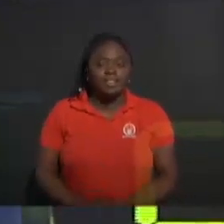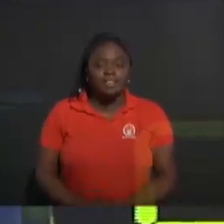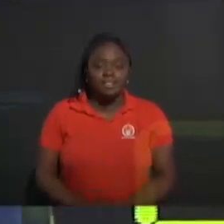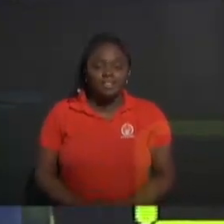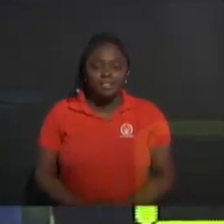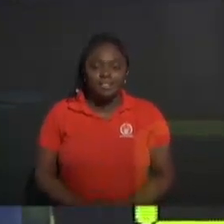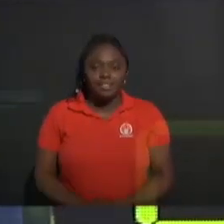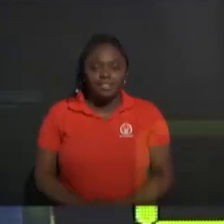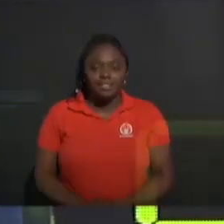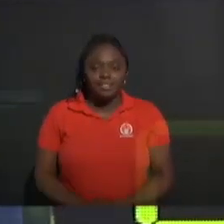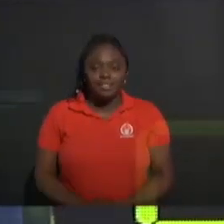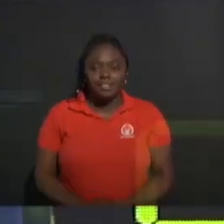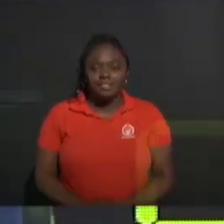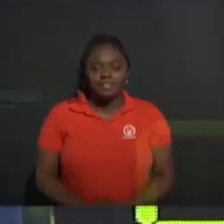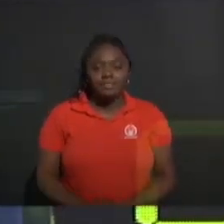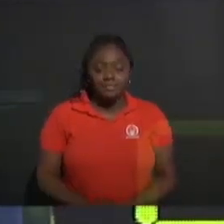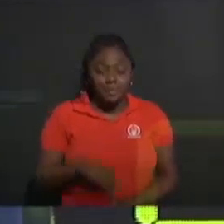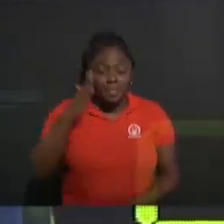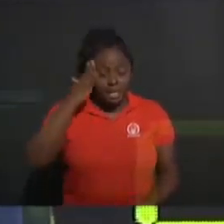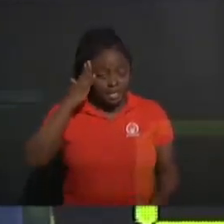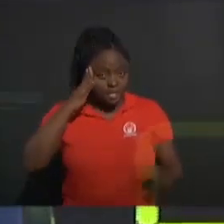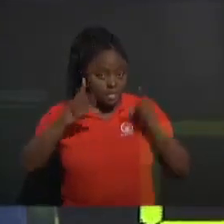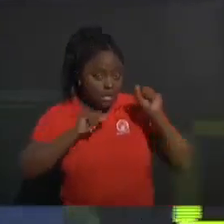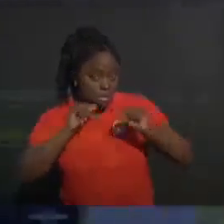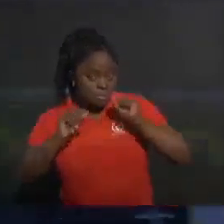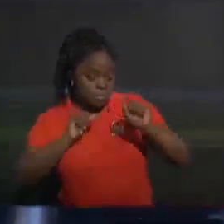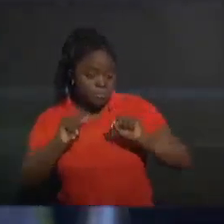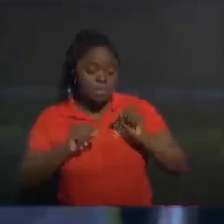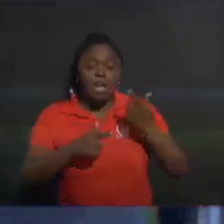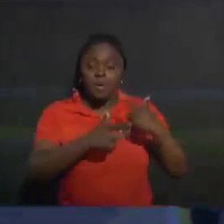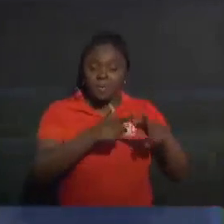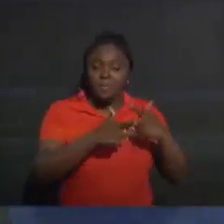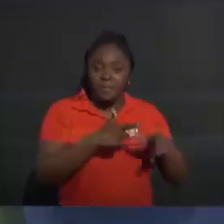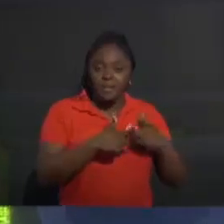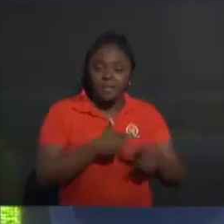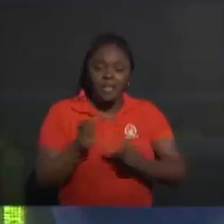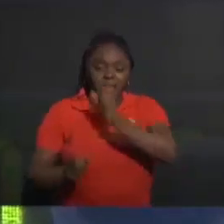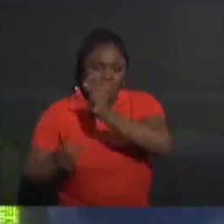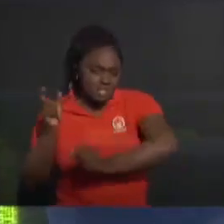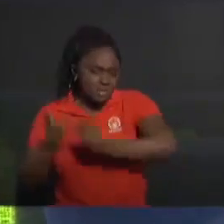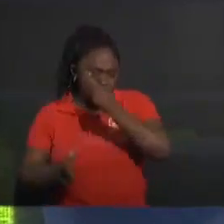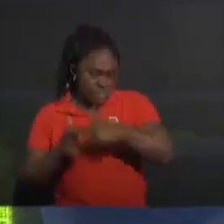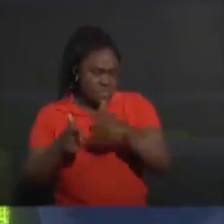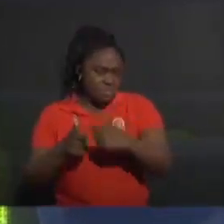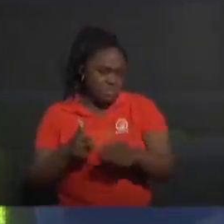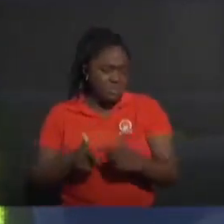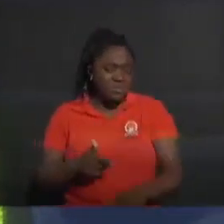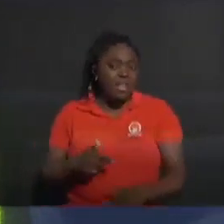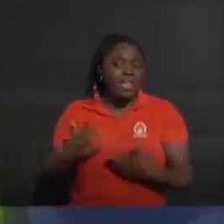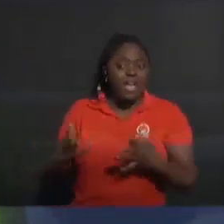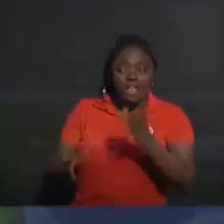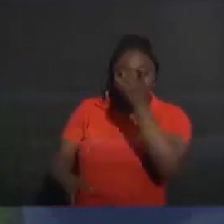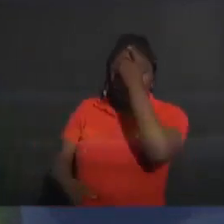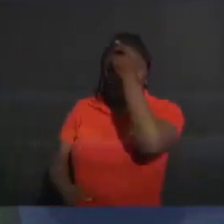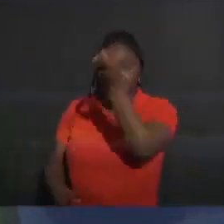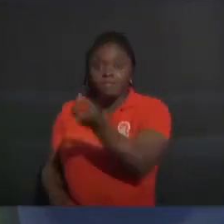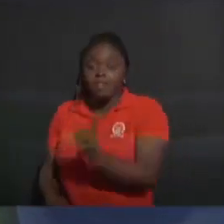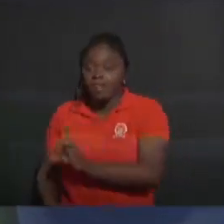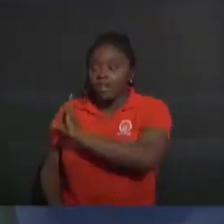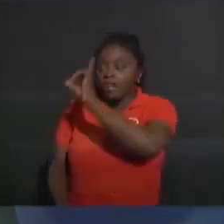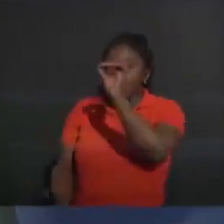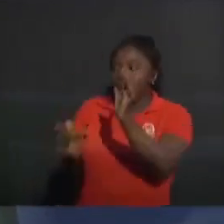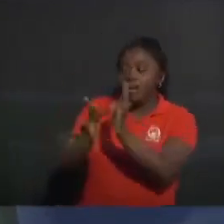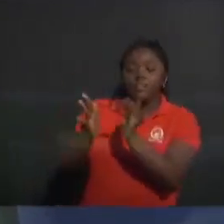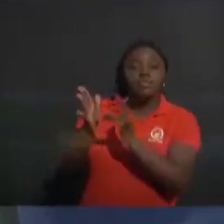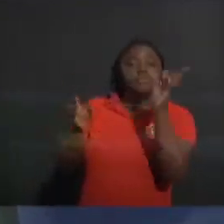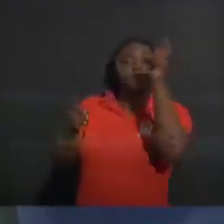Muito louco, né? Você sabe o que é isso, gente? Isso é problema. Quando as pessoas estão com problema, eles criam uma data para Jesus voltar, porque